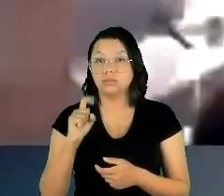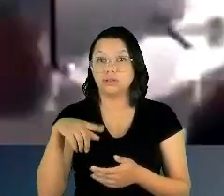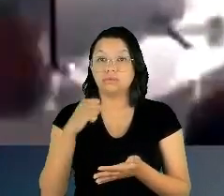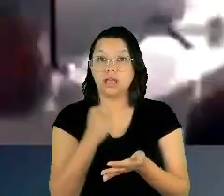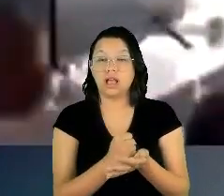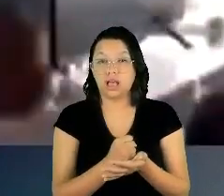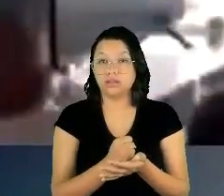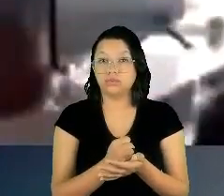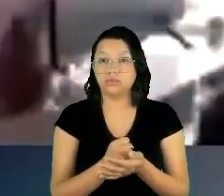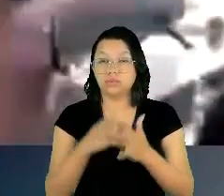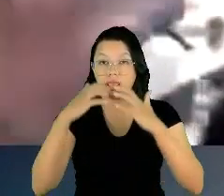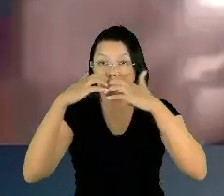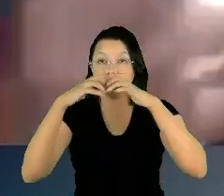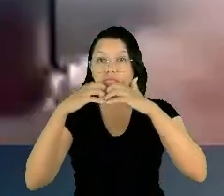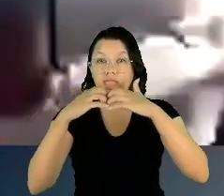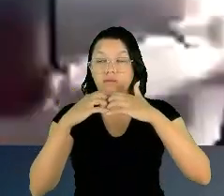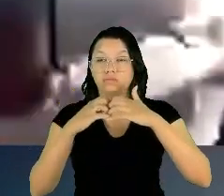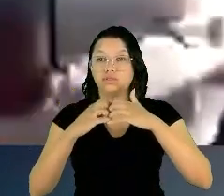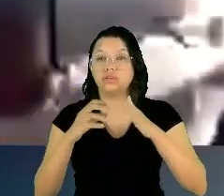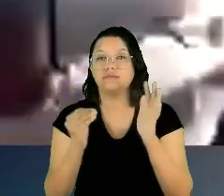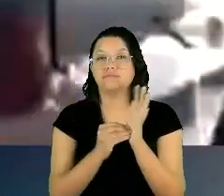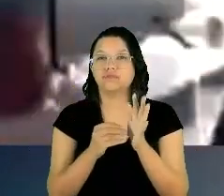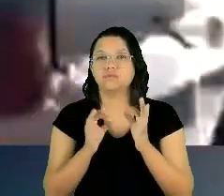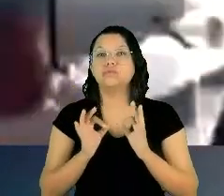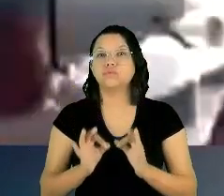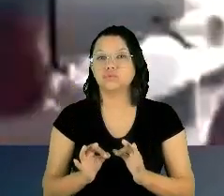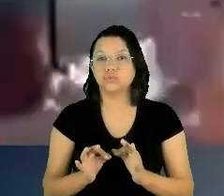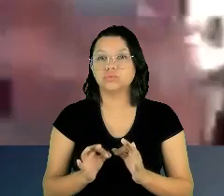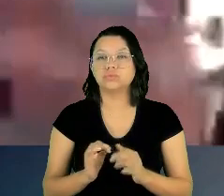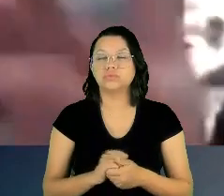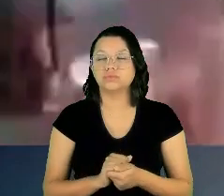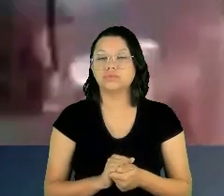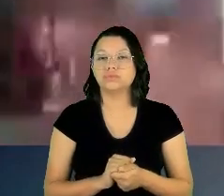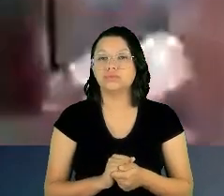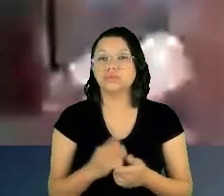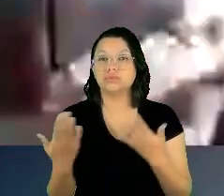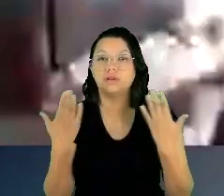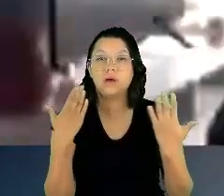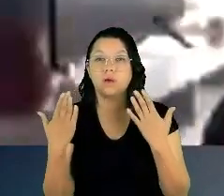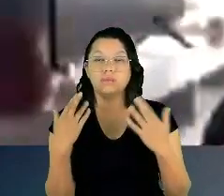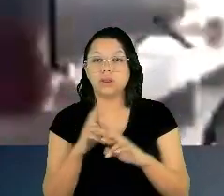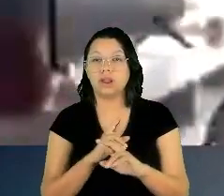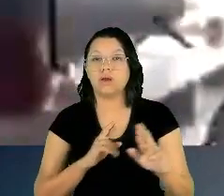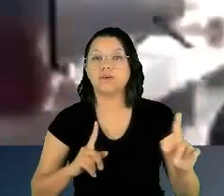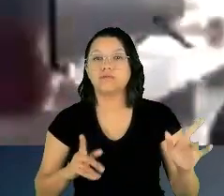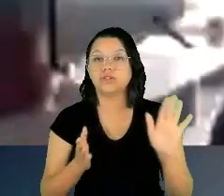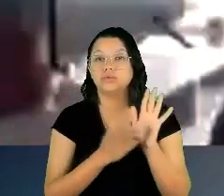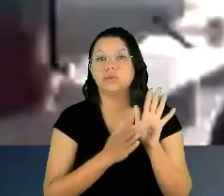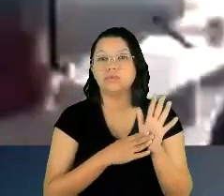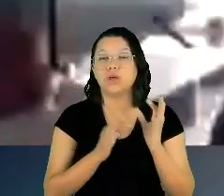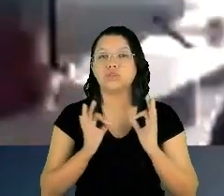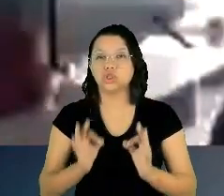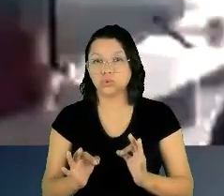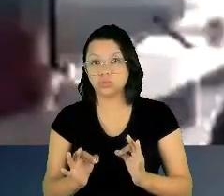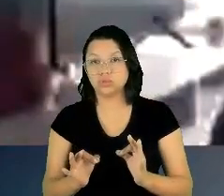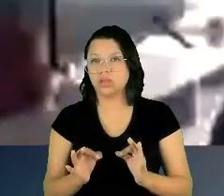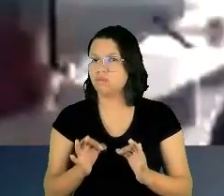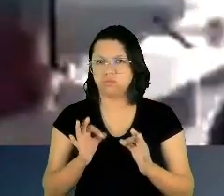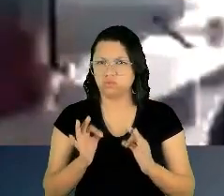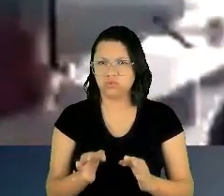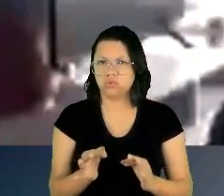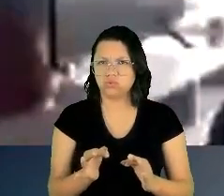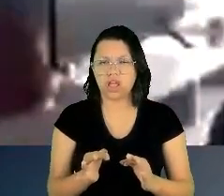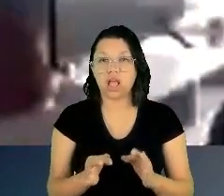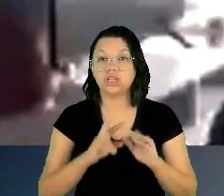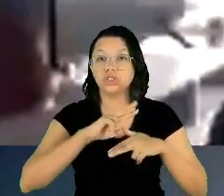é considerado um marcador neurobiológico de injustiça. E eu fui ver e comparar esse marcador neurobiológico com a diferença de propostas